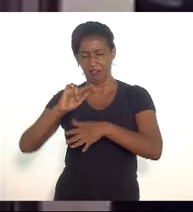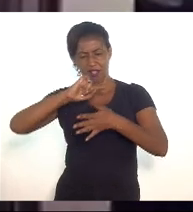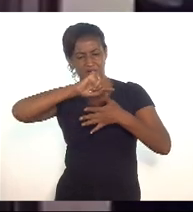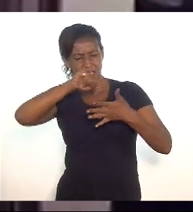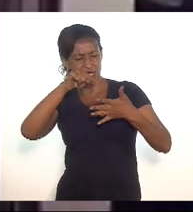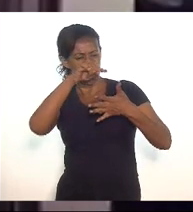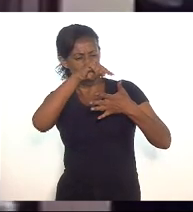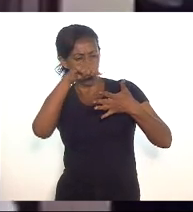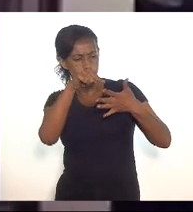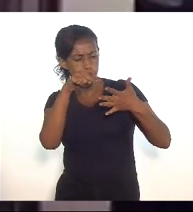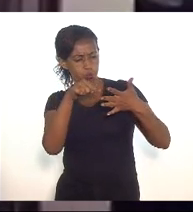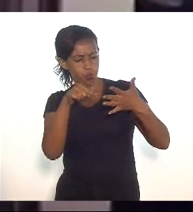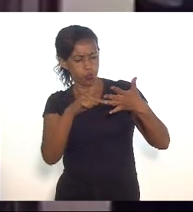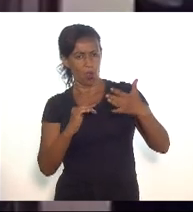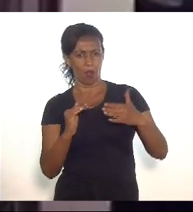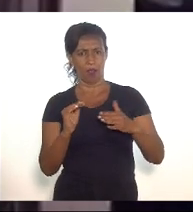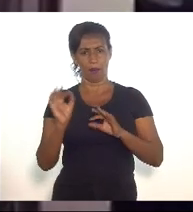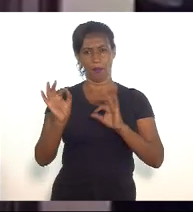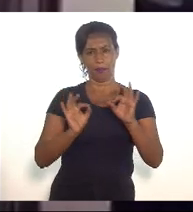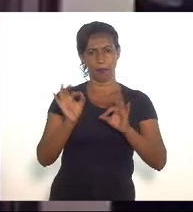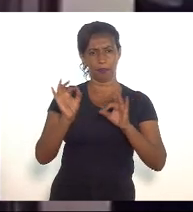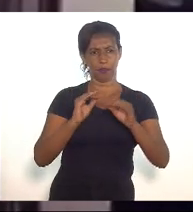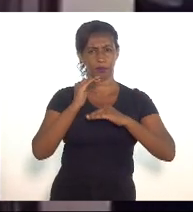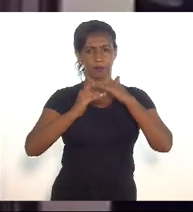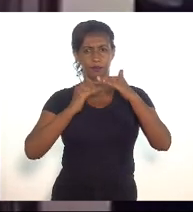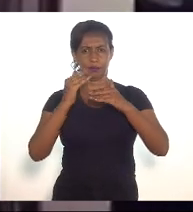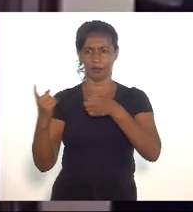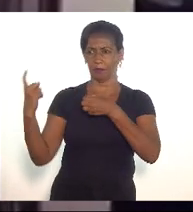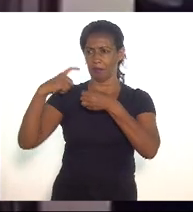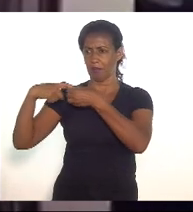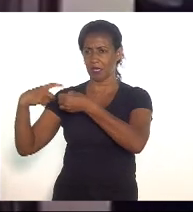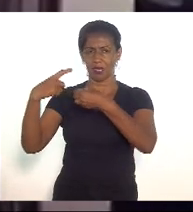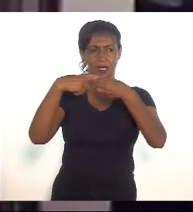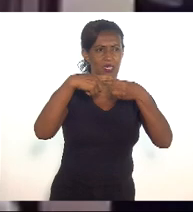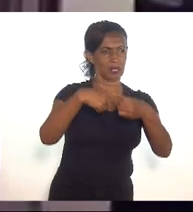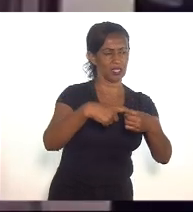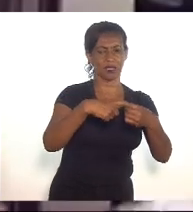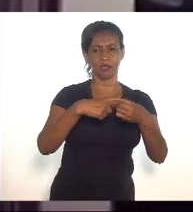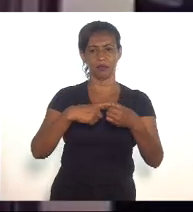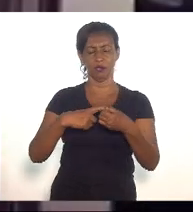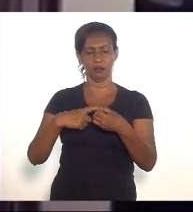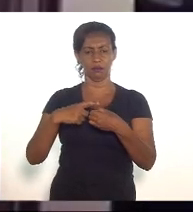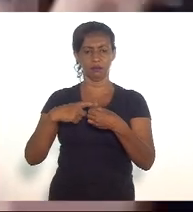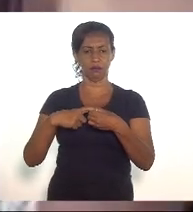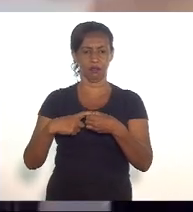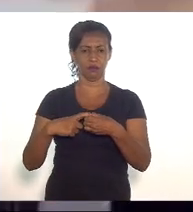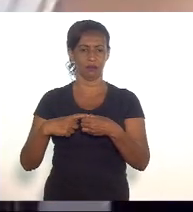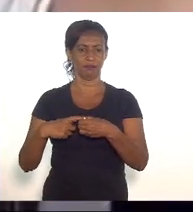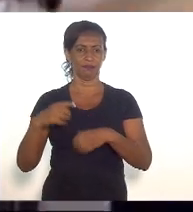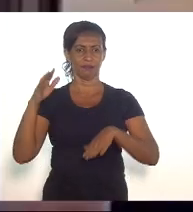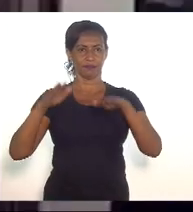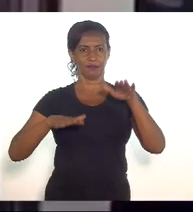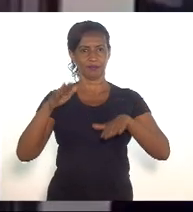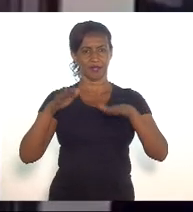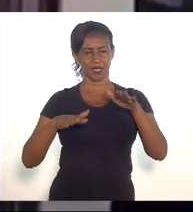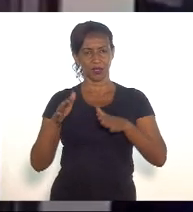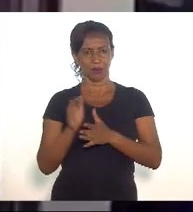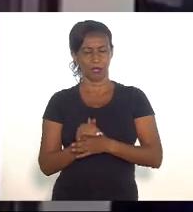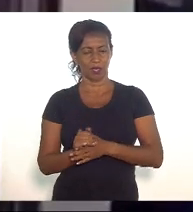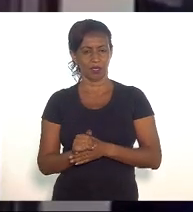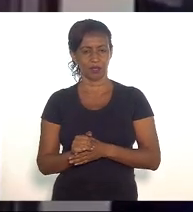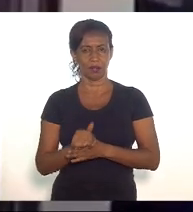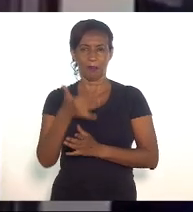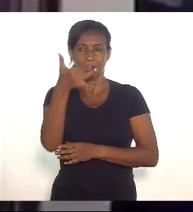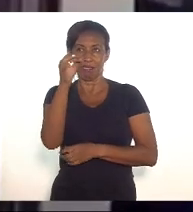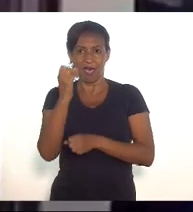eixos, um plano de desenvolvimento, um plano de parcerias e concessões, né? Mais ou menos projetado aí